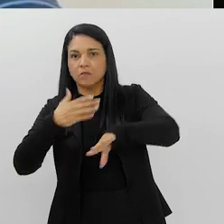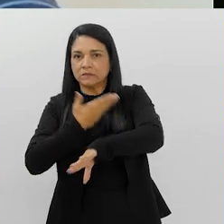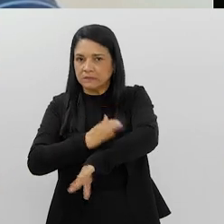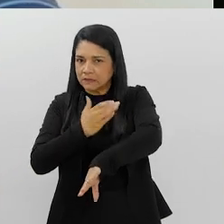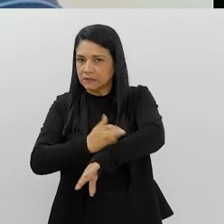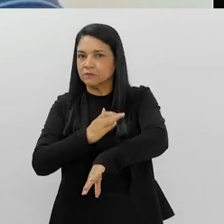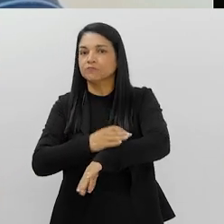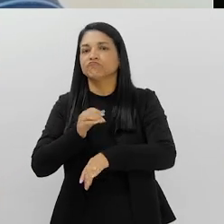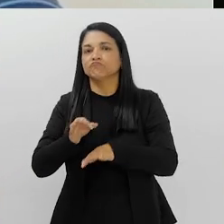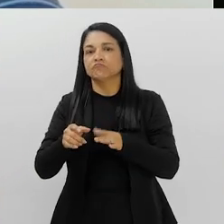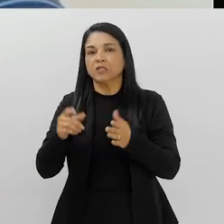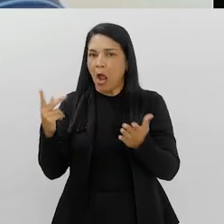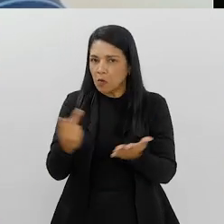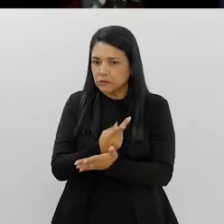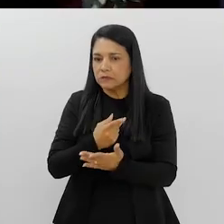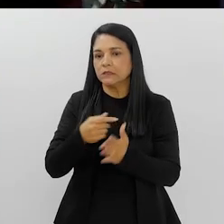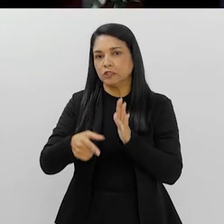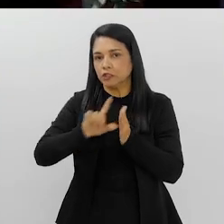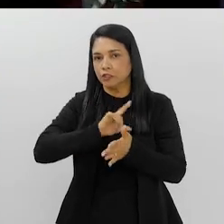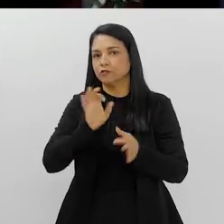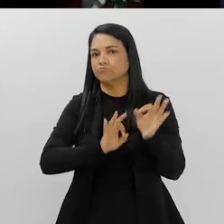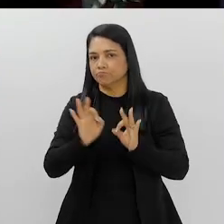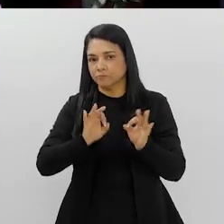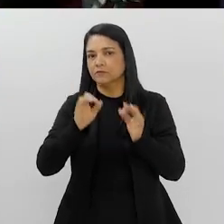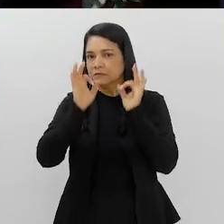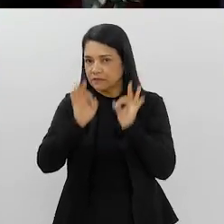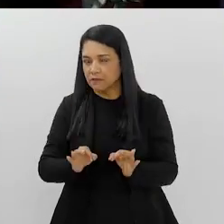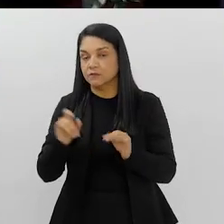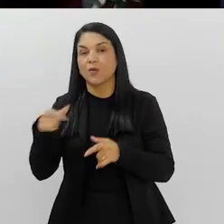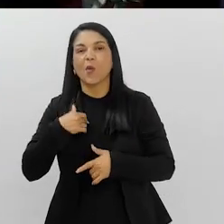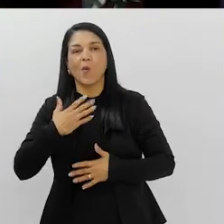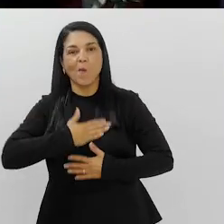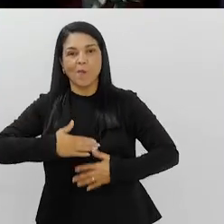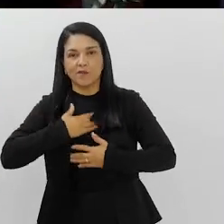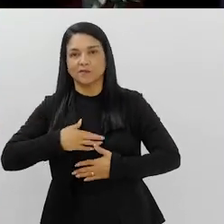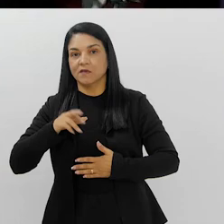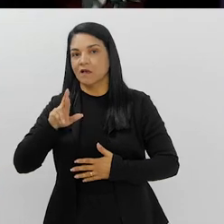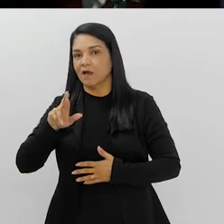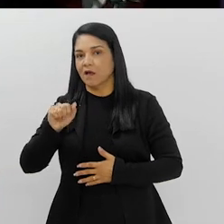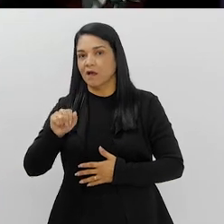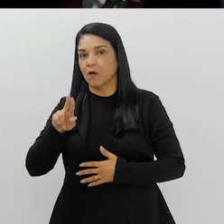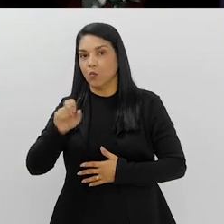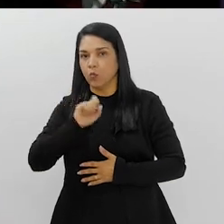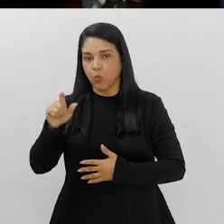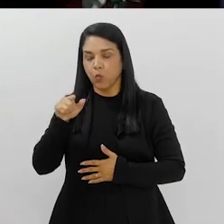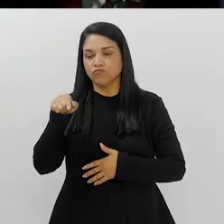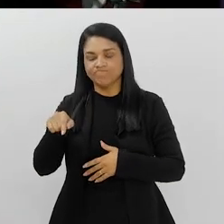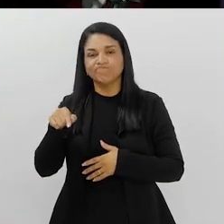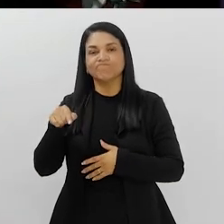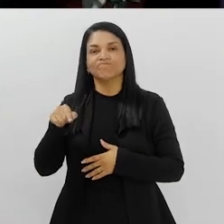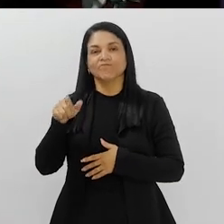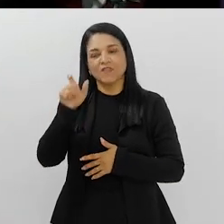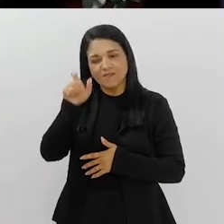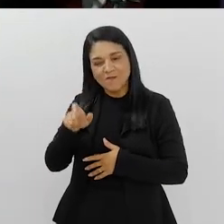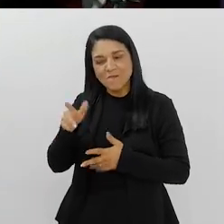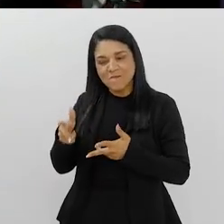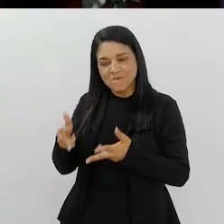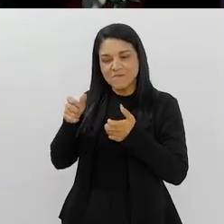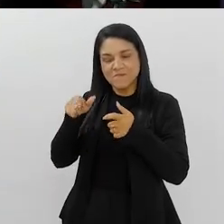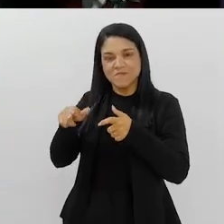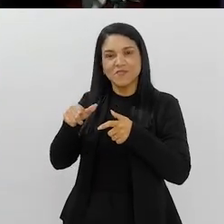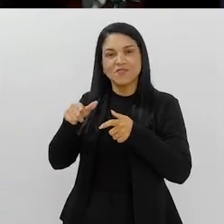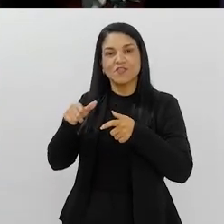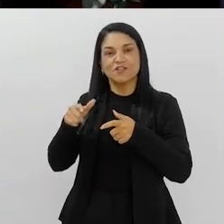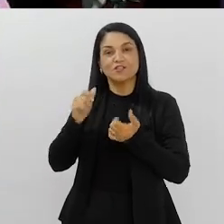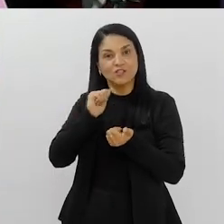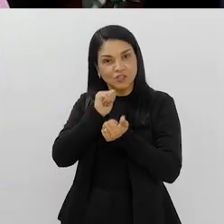estar preparado para isso. Olha, eu tive o prazer de ver o Raul jogar no gol do Flamengo, né? O Raul jogava de